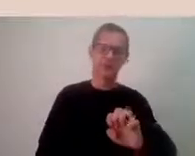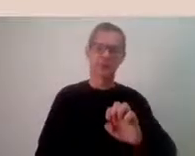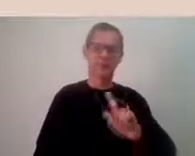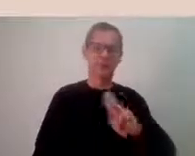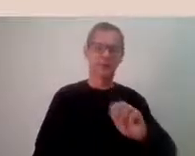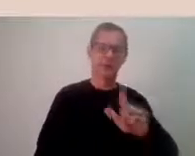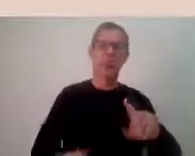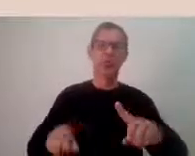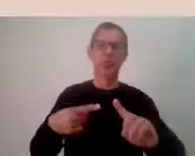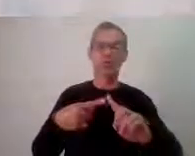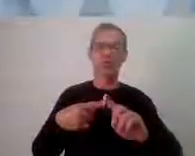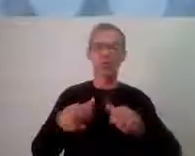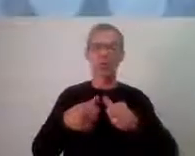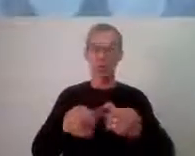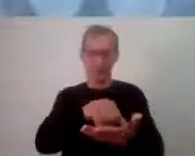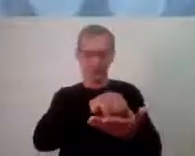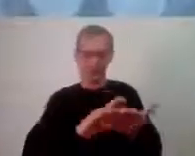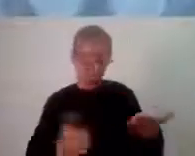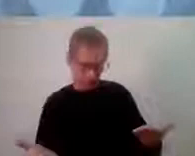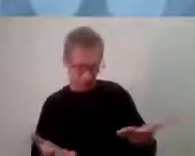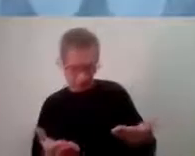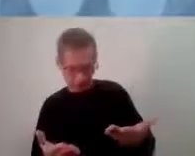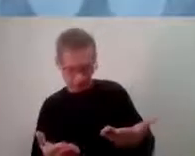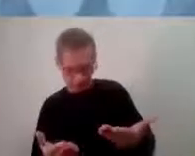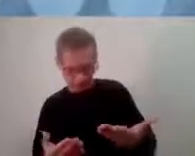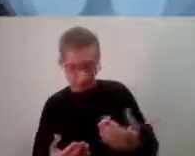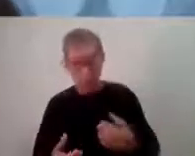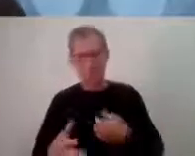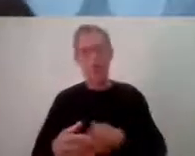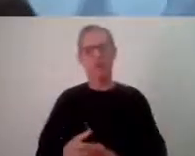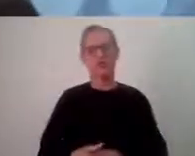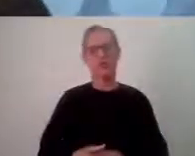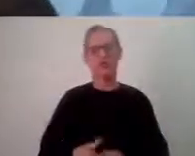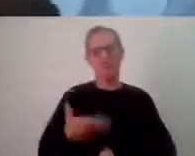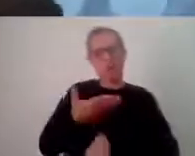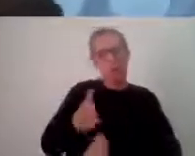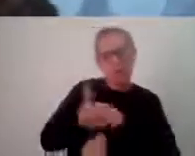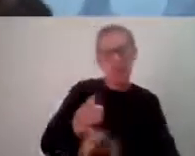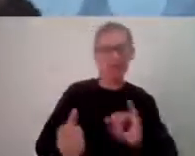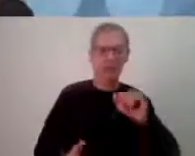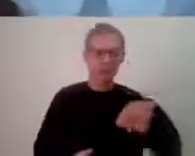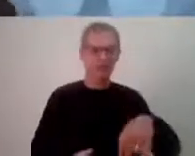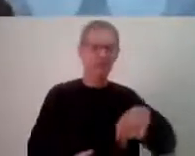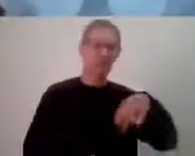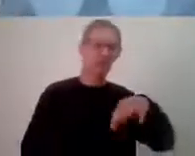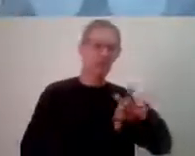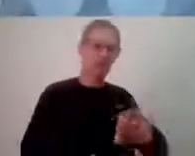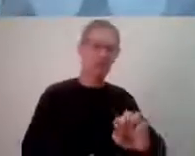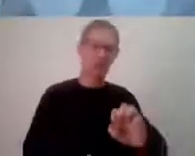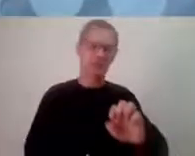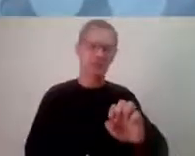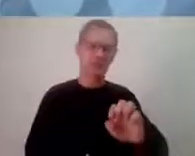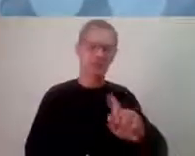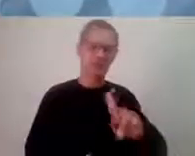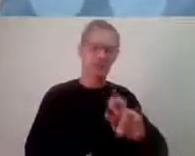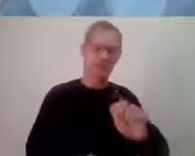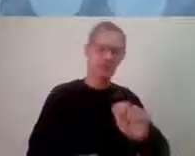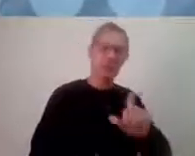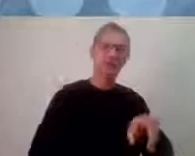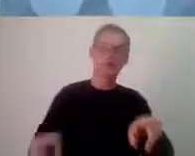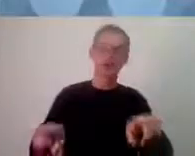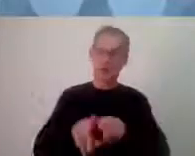O objetivo dessa atividade é uma aplicação das integrais. As integrais, elas podem ser utilizadas, elas podem